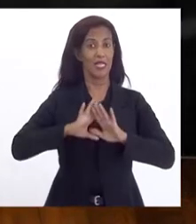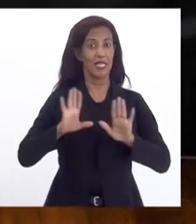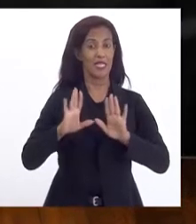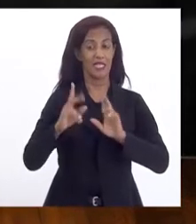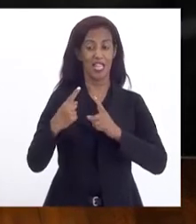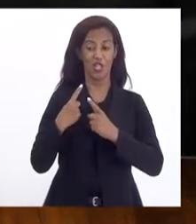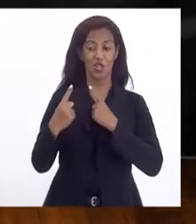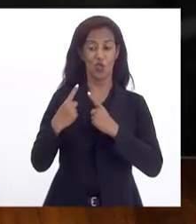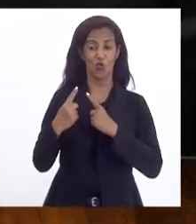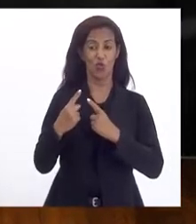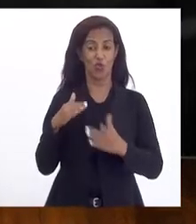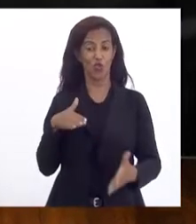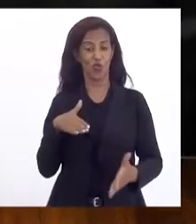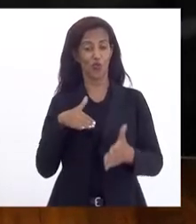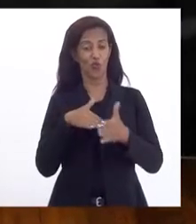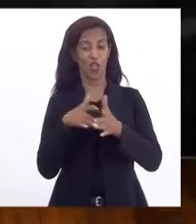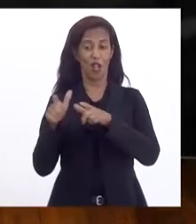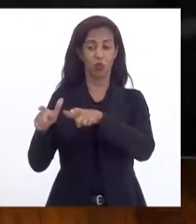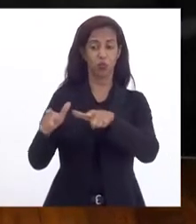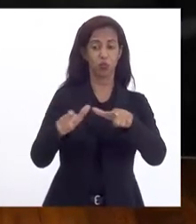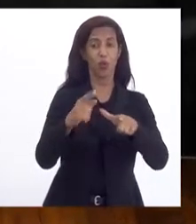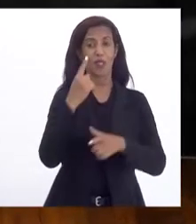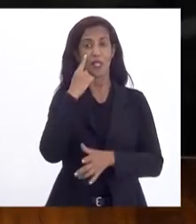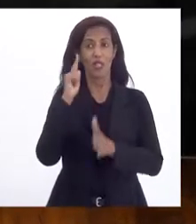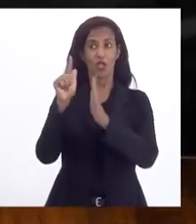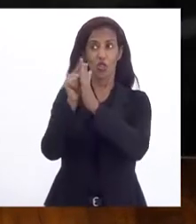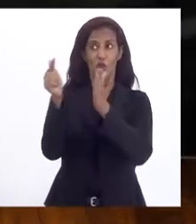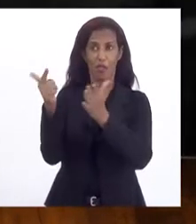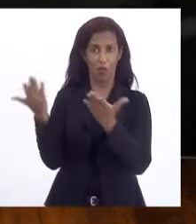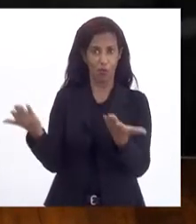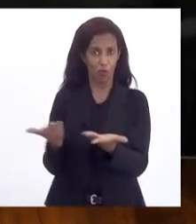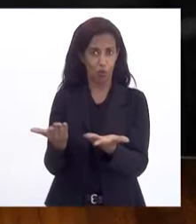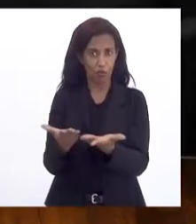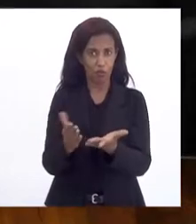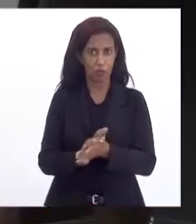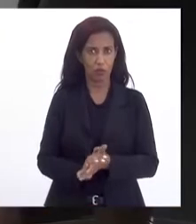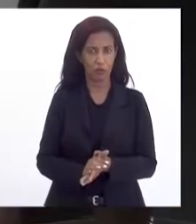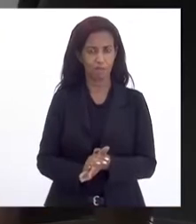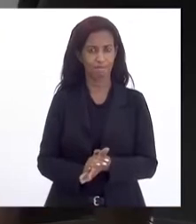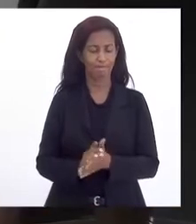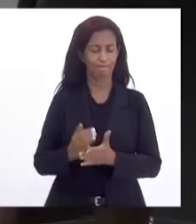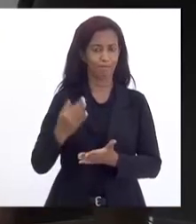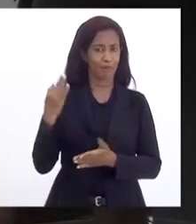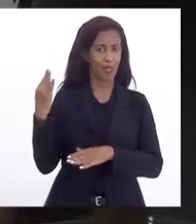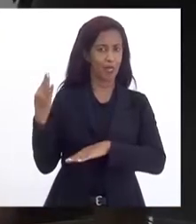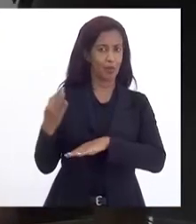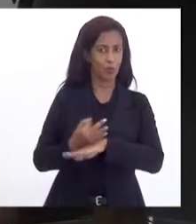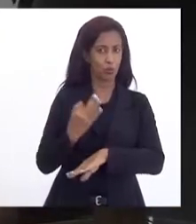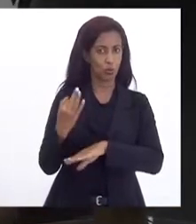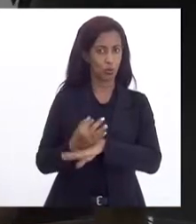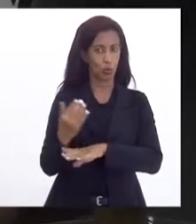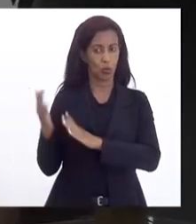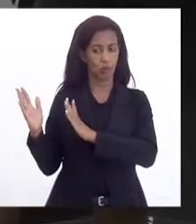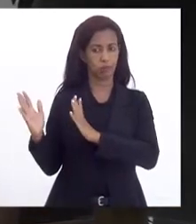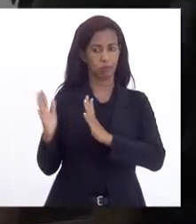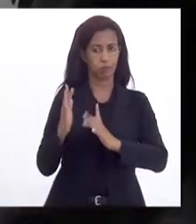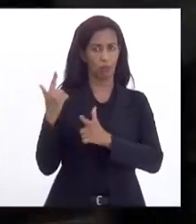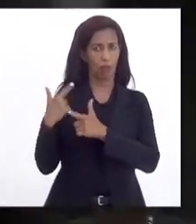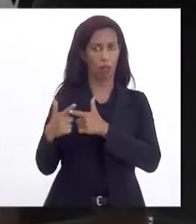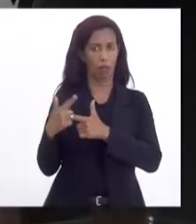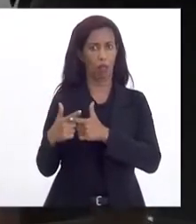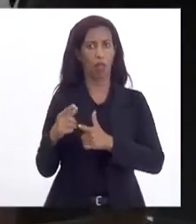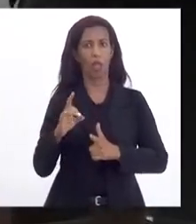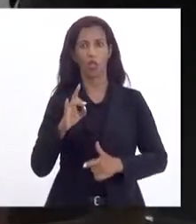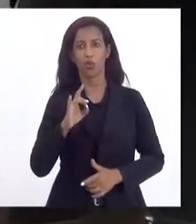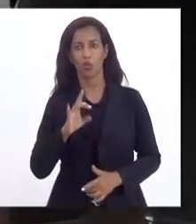nem na esquina. Se a senhora ler os jornais de hoje, para suportar a avalanche que vem aí, só